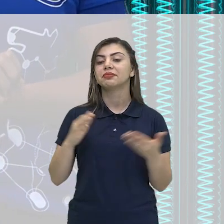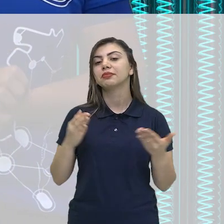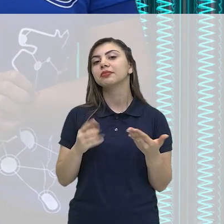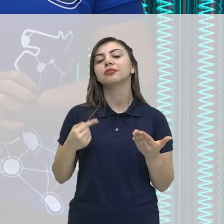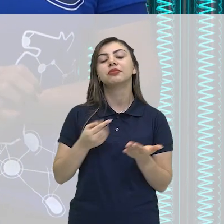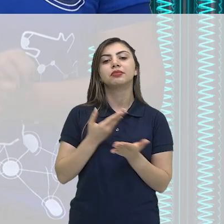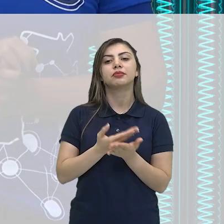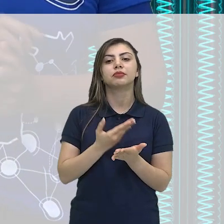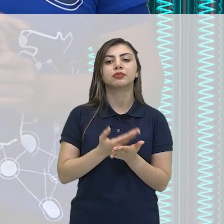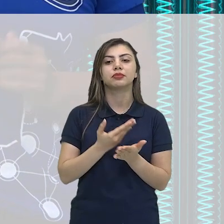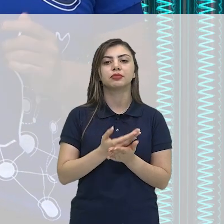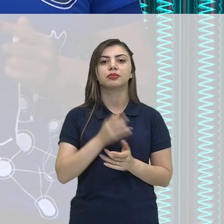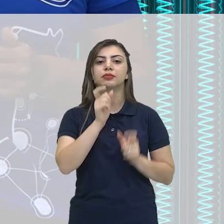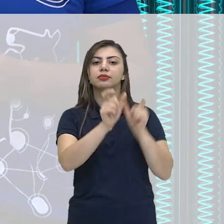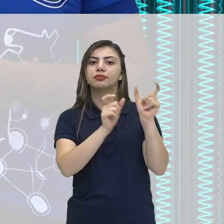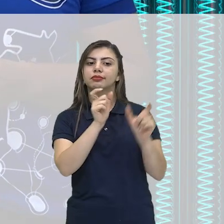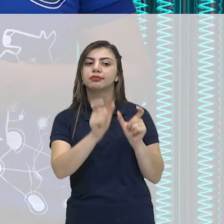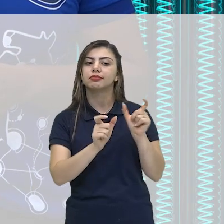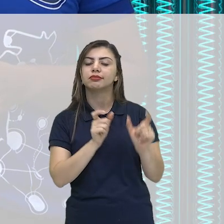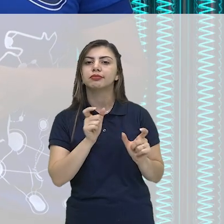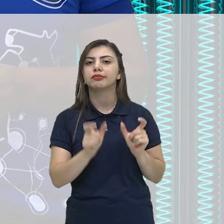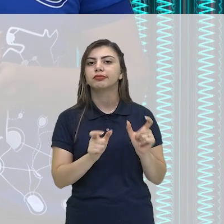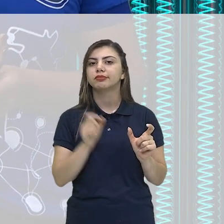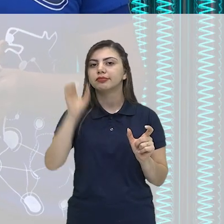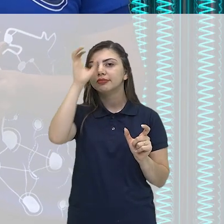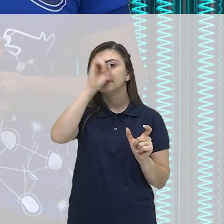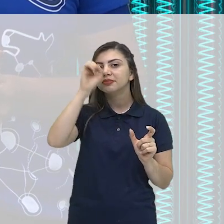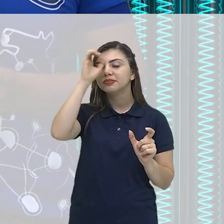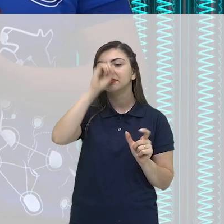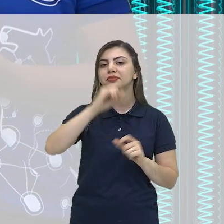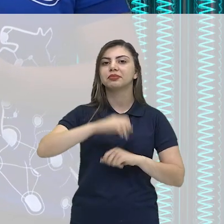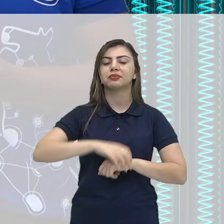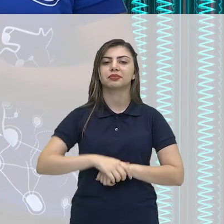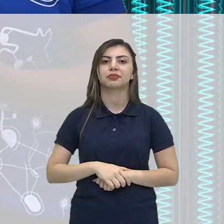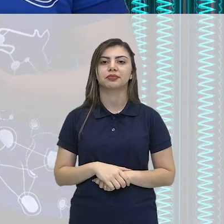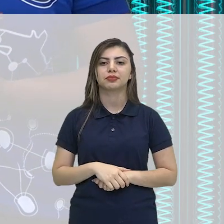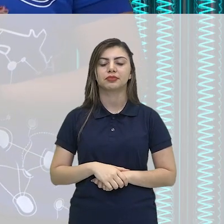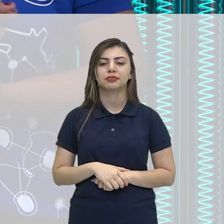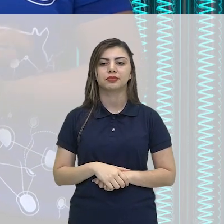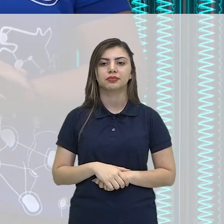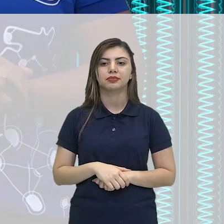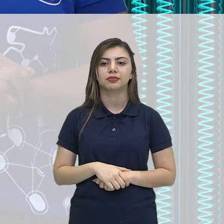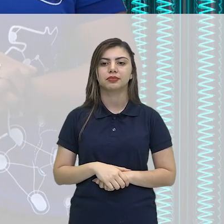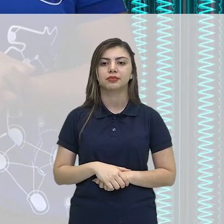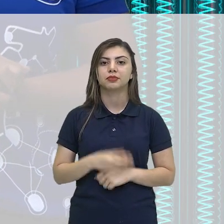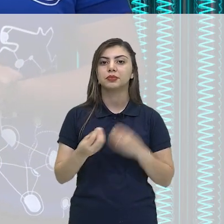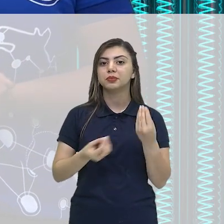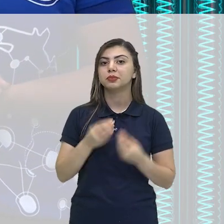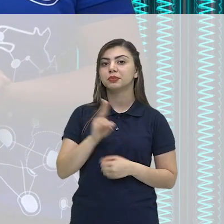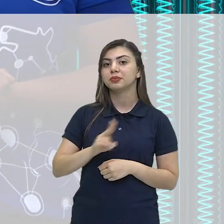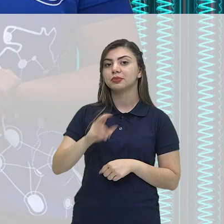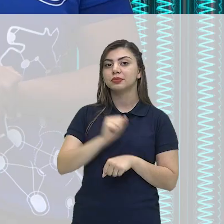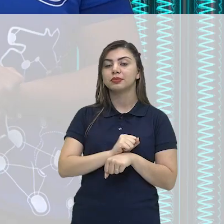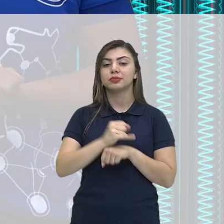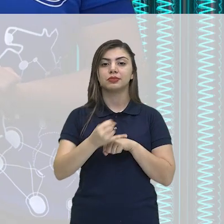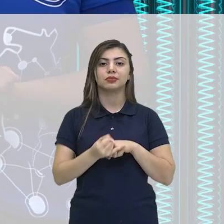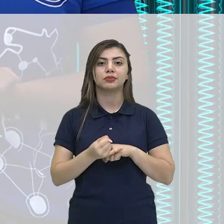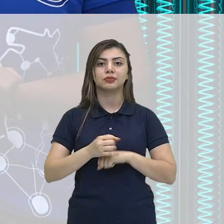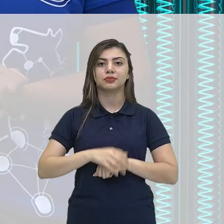trabalhar vocabulário que nós vamos precisar aqui na nossa aula. Acompanhe aí o uso dos adjetivos. Let's